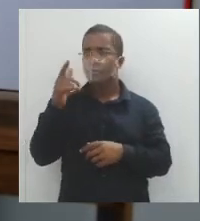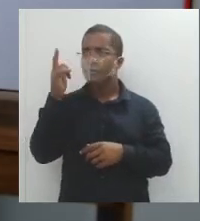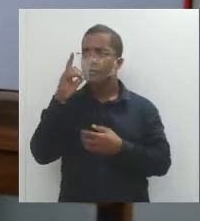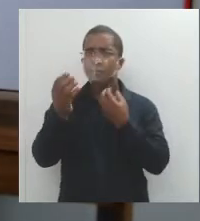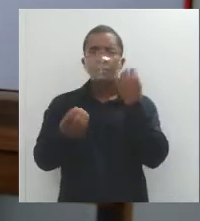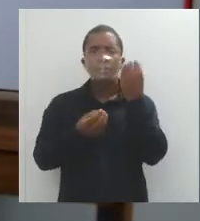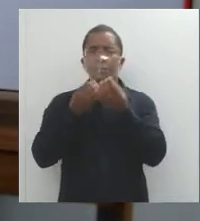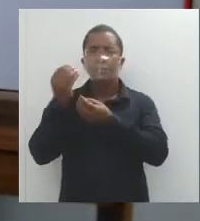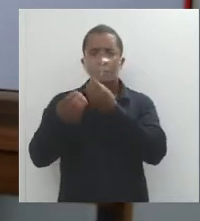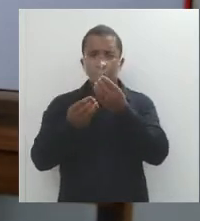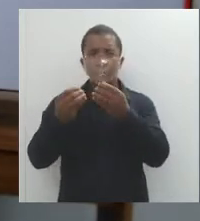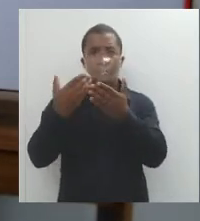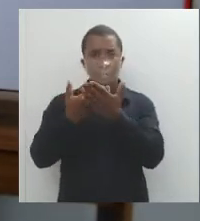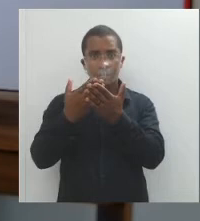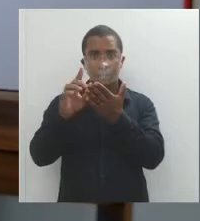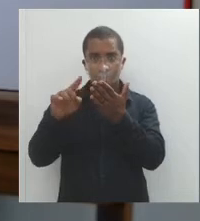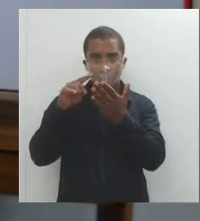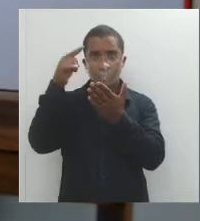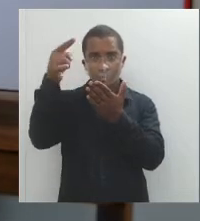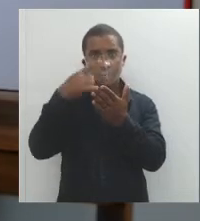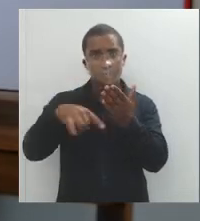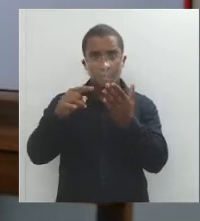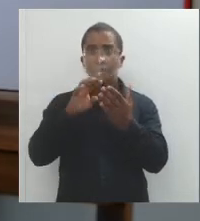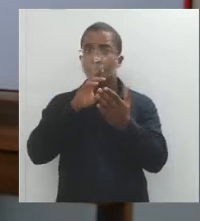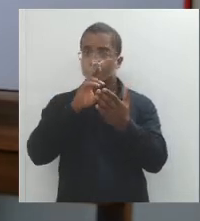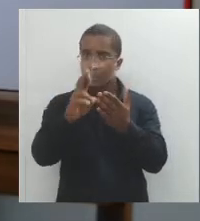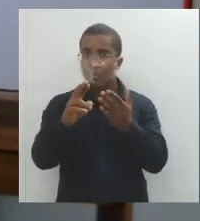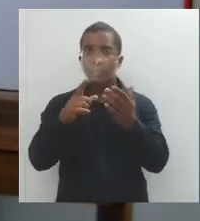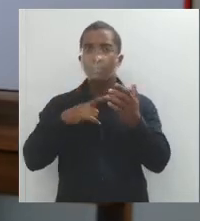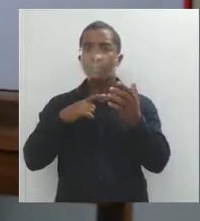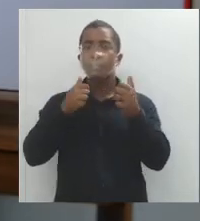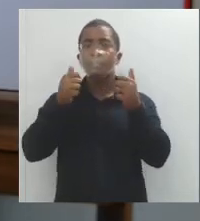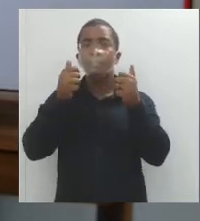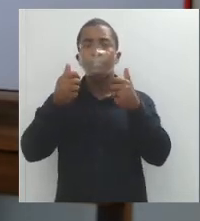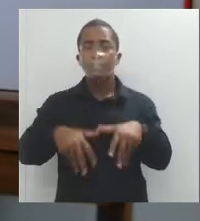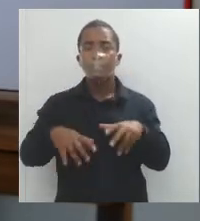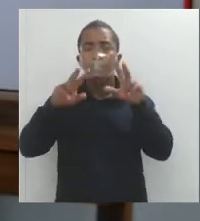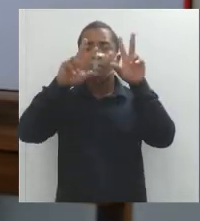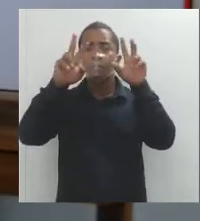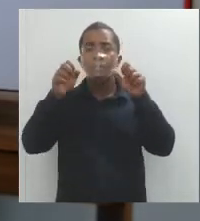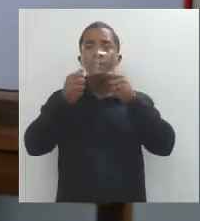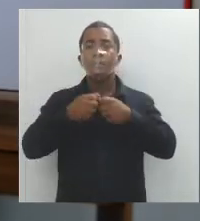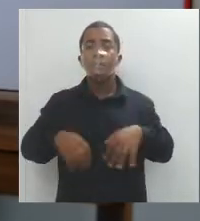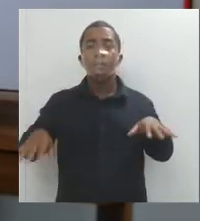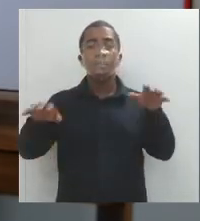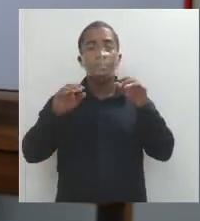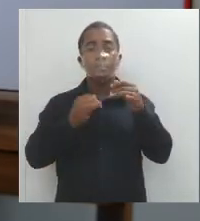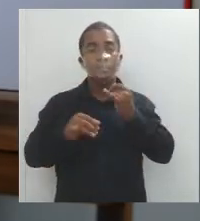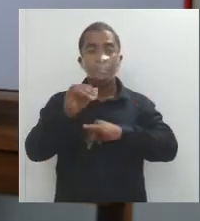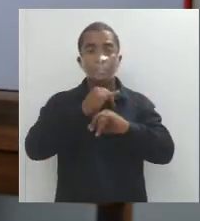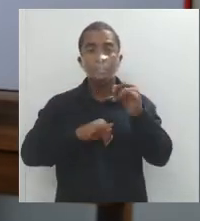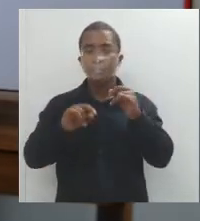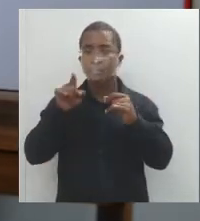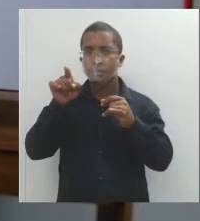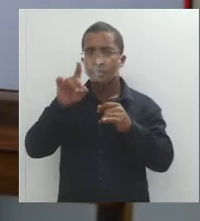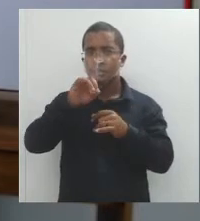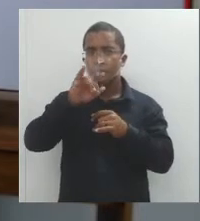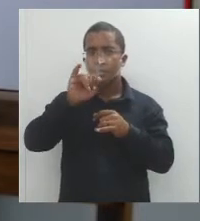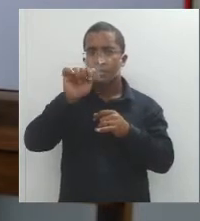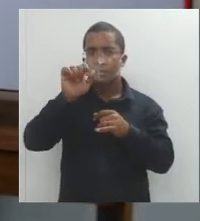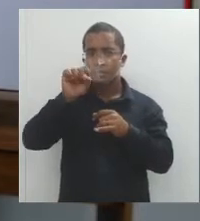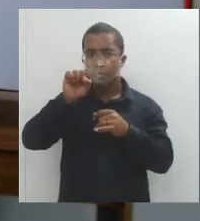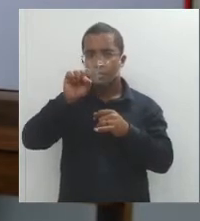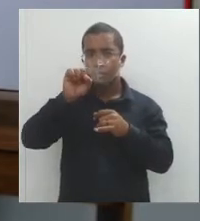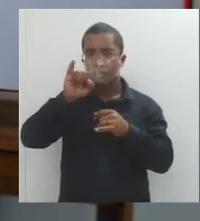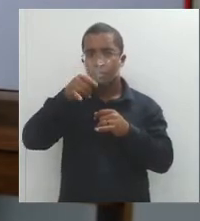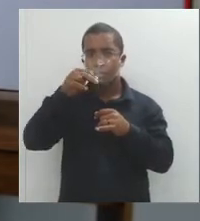Eu vou mostrar a você na próxima aula do disjuntor, que a gente vai trabalhar com consumo de energia. Como é que eu calculo um disjuntor? Um disjuntor é importante, além de ser